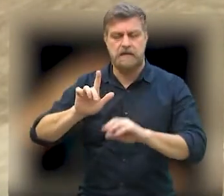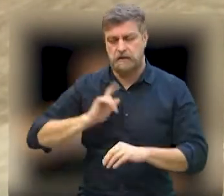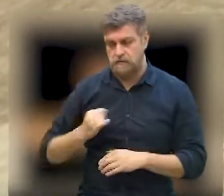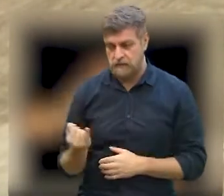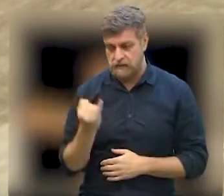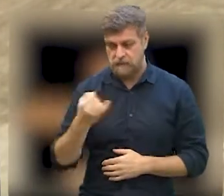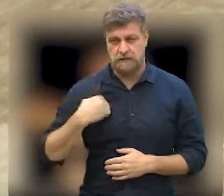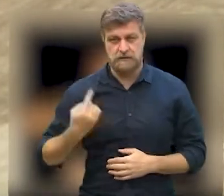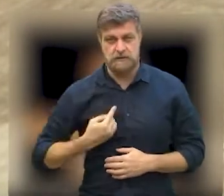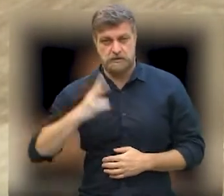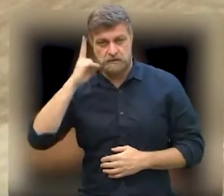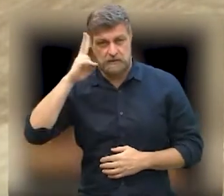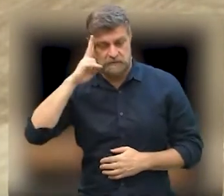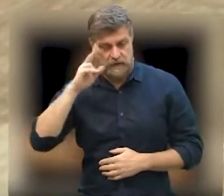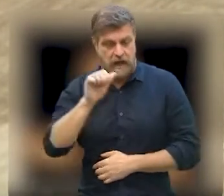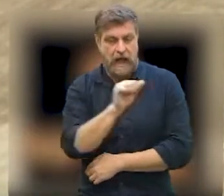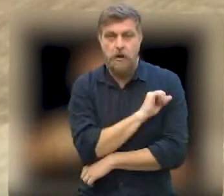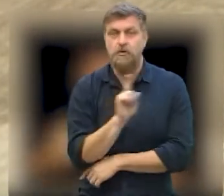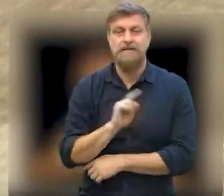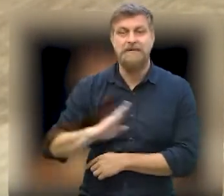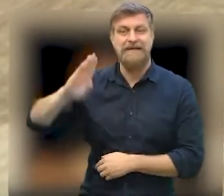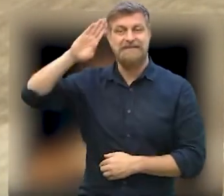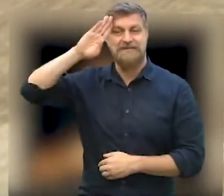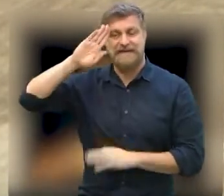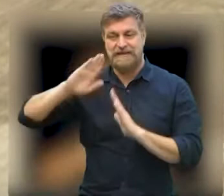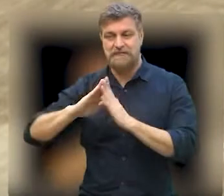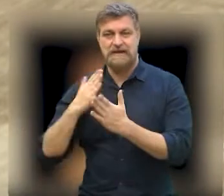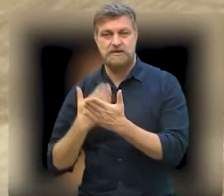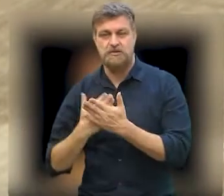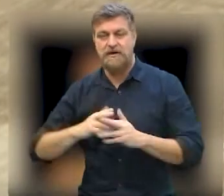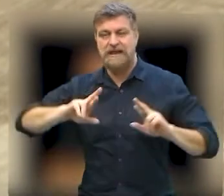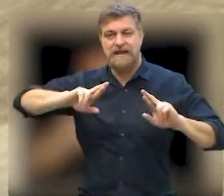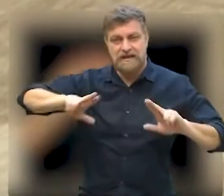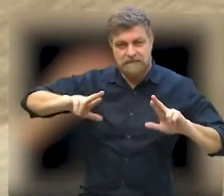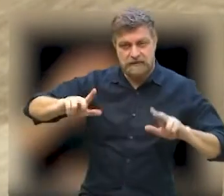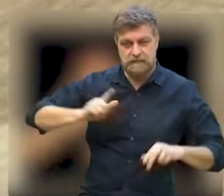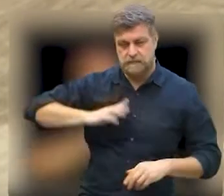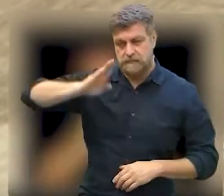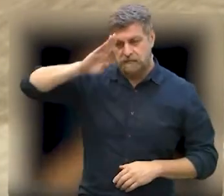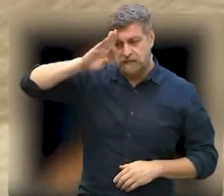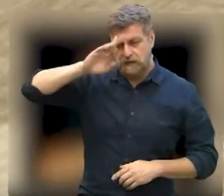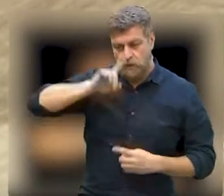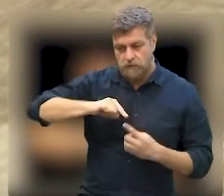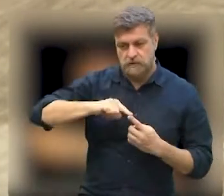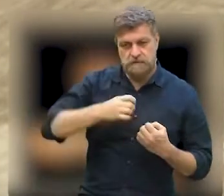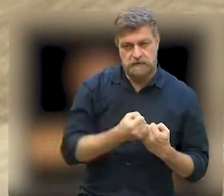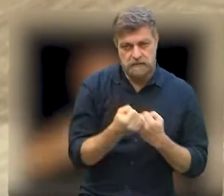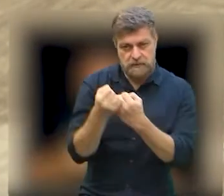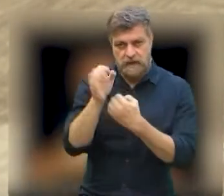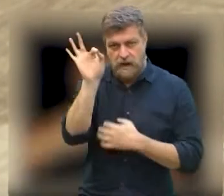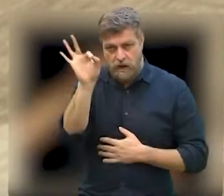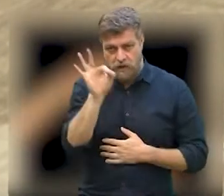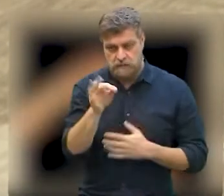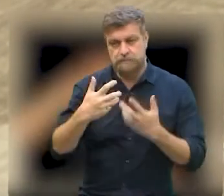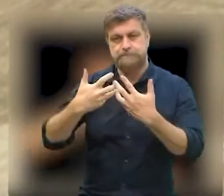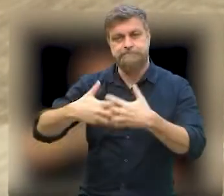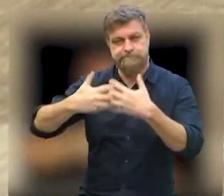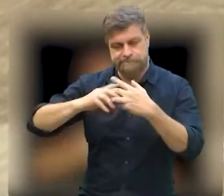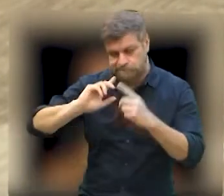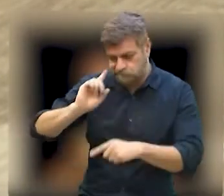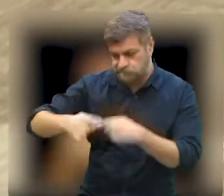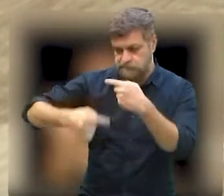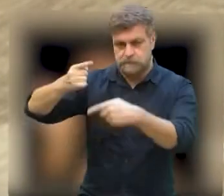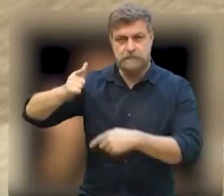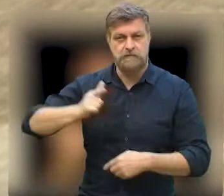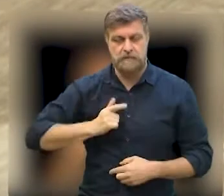disciplina militar. Então é importante a gente destacar que aluno não é soldado e escola não é quartel. Os militares eles vêm para auxiliar, e os índices